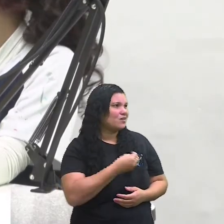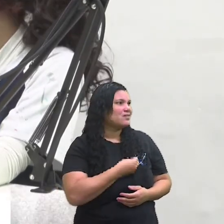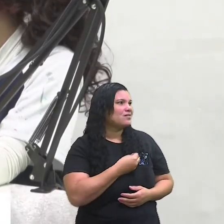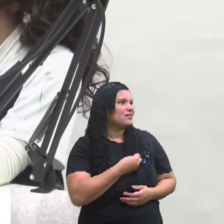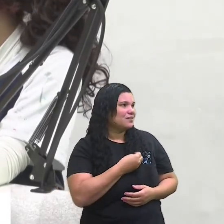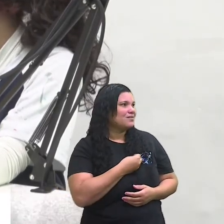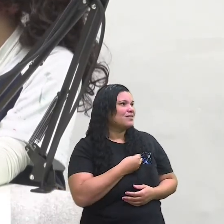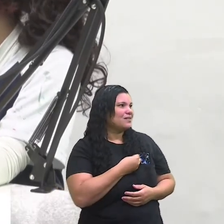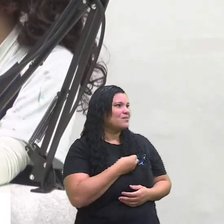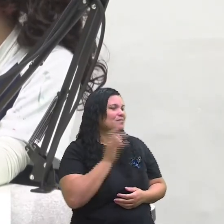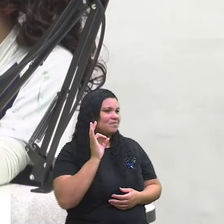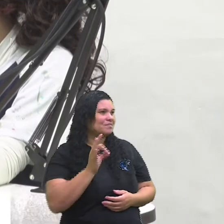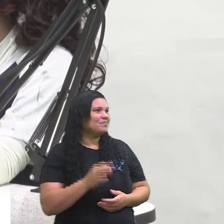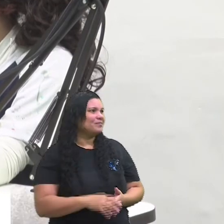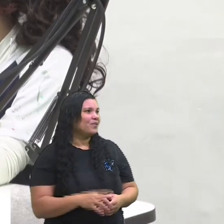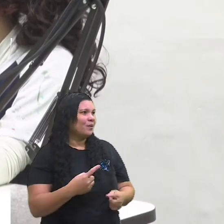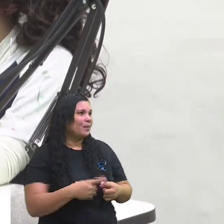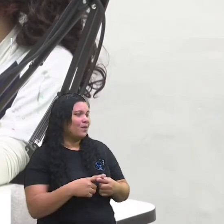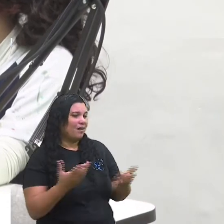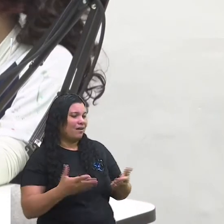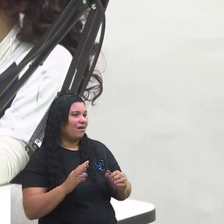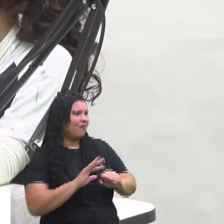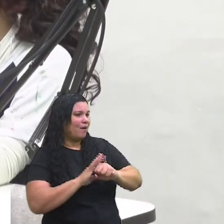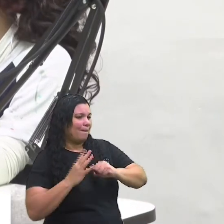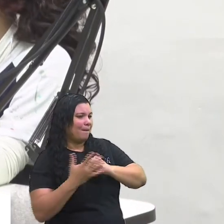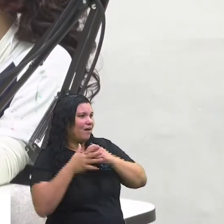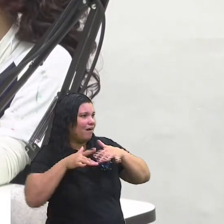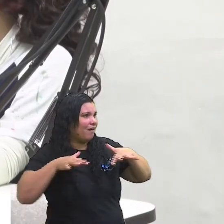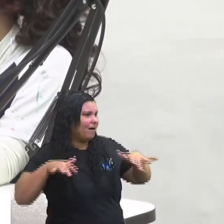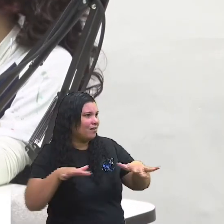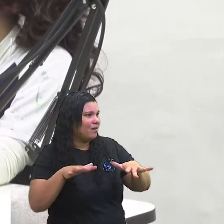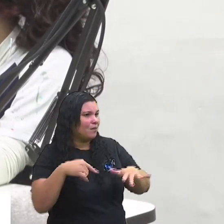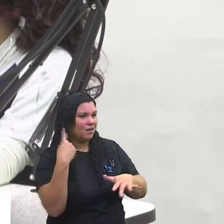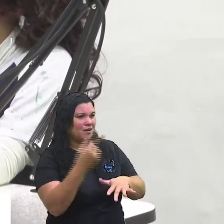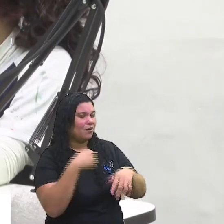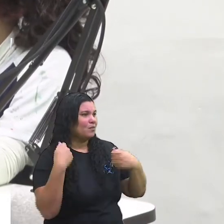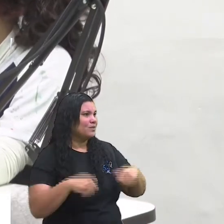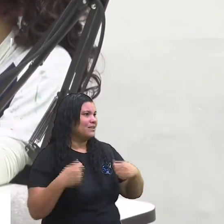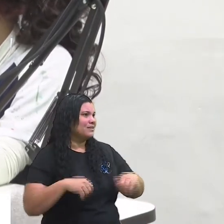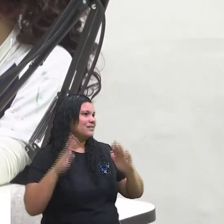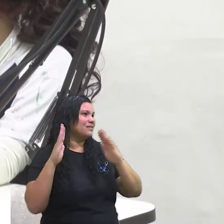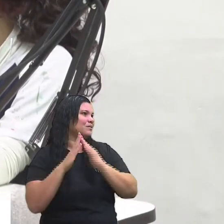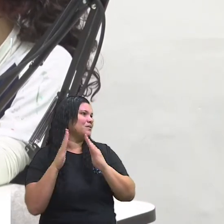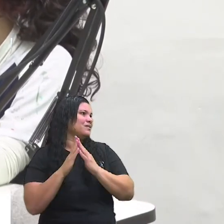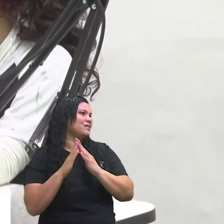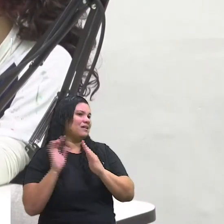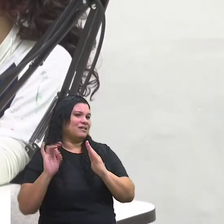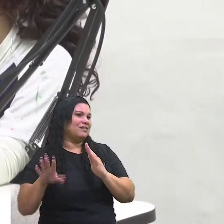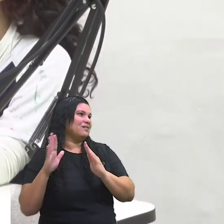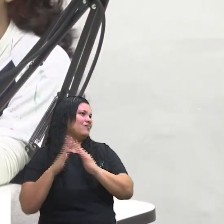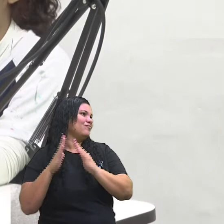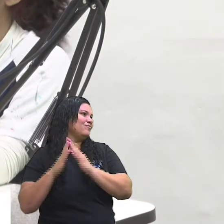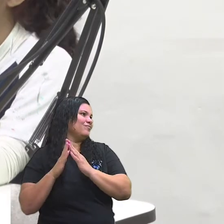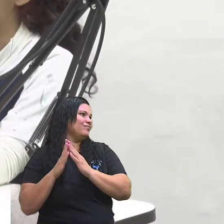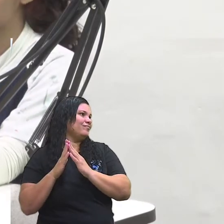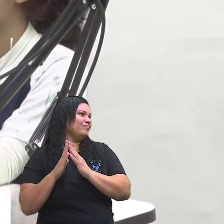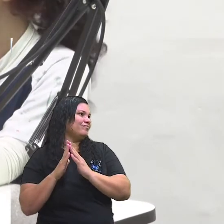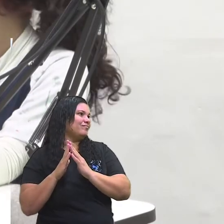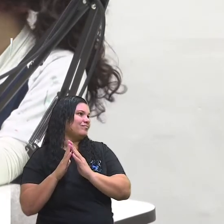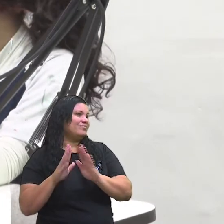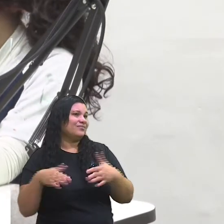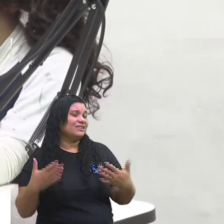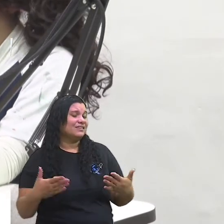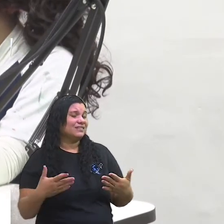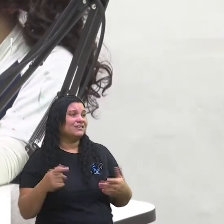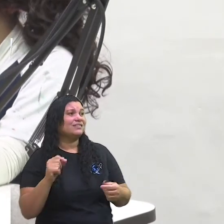a falta. E embora a gente se visse por vídeo, aí dizia, não é a mesma coisa. Não. Mas a gente